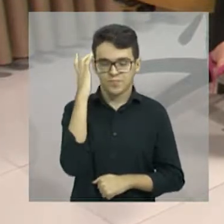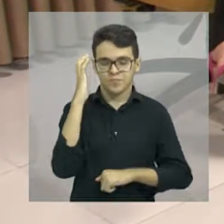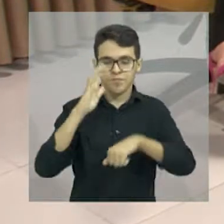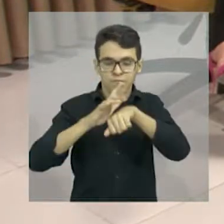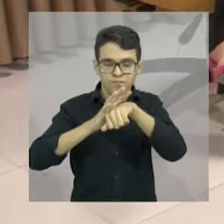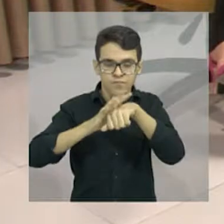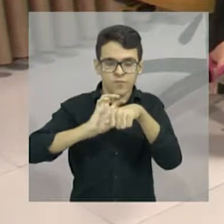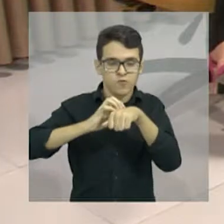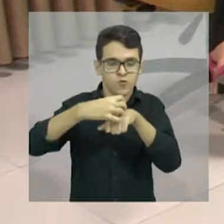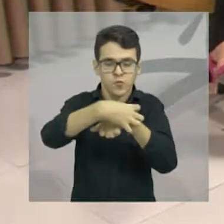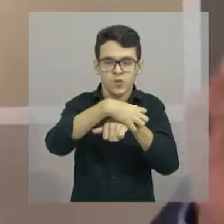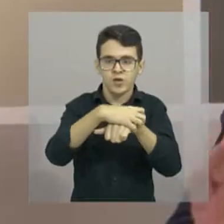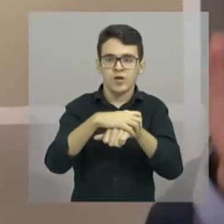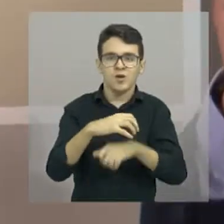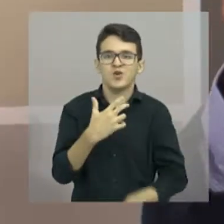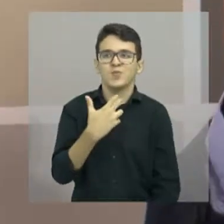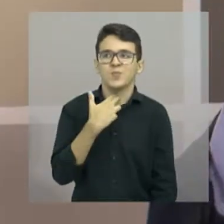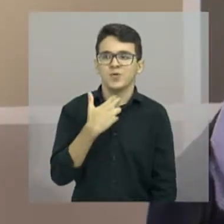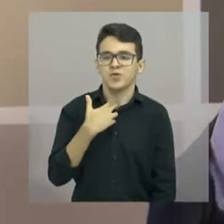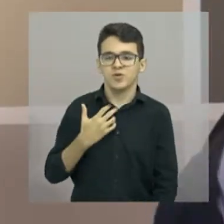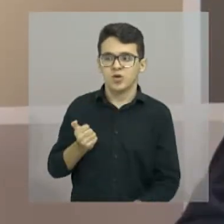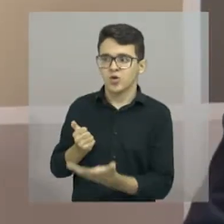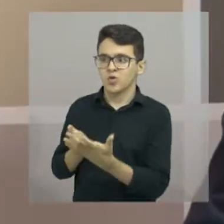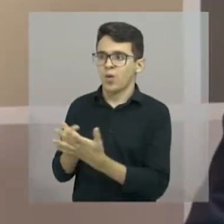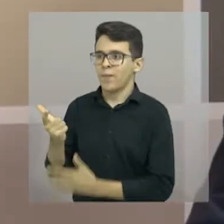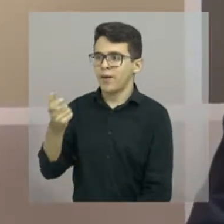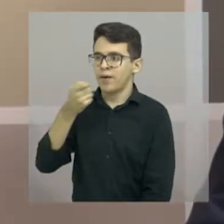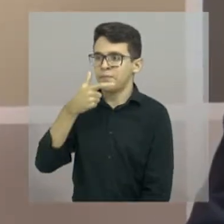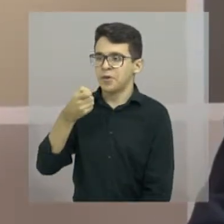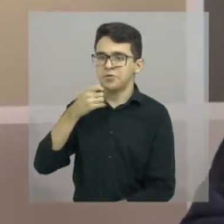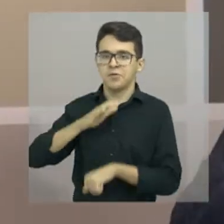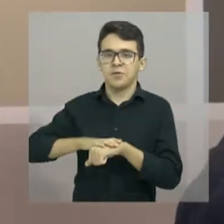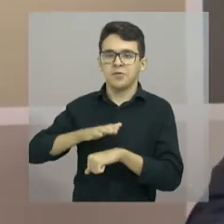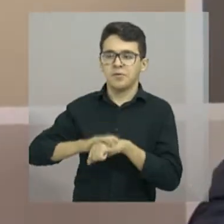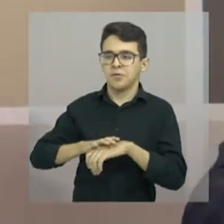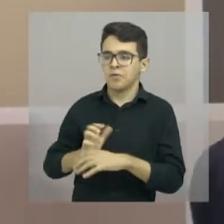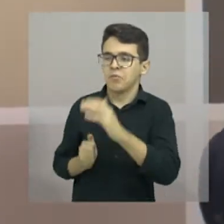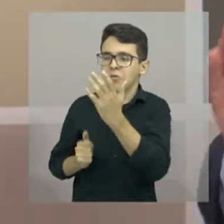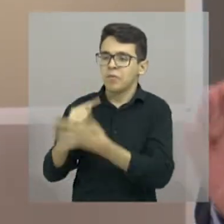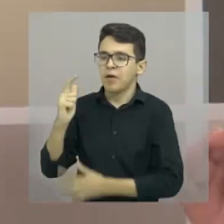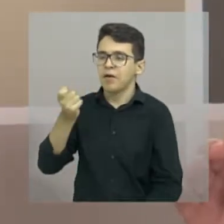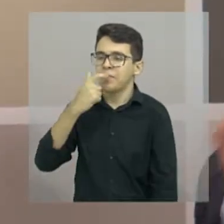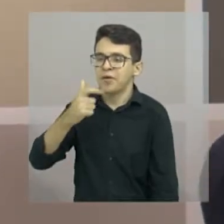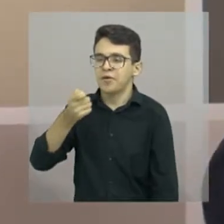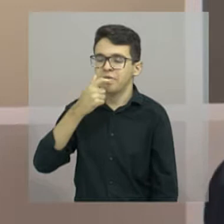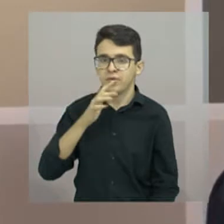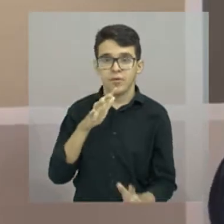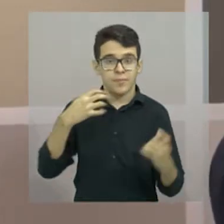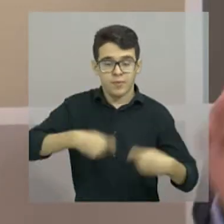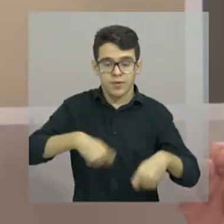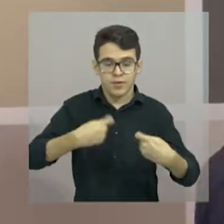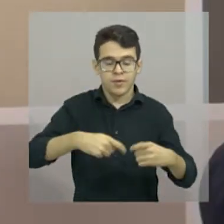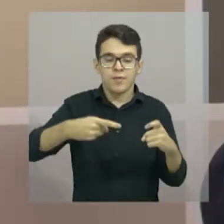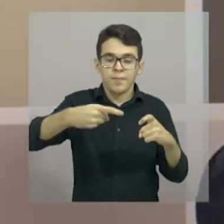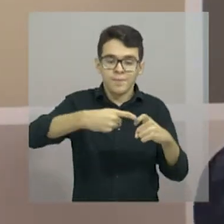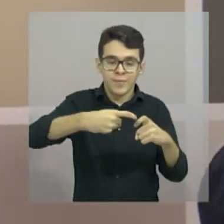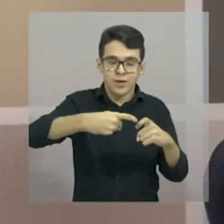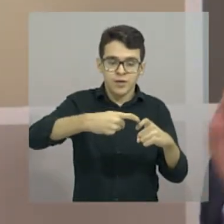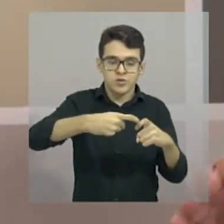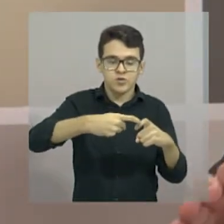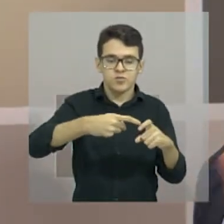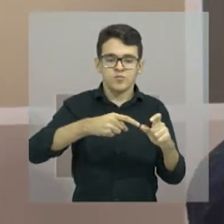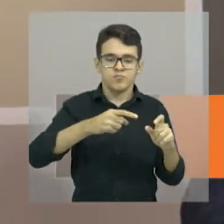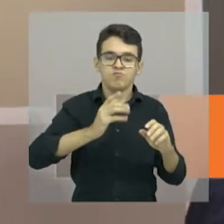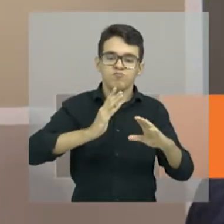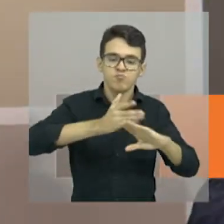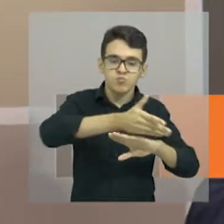quê. Cada caso é um caso. Você precisa realmente ir ao médico na fase aguda, na fase crônica,